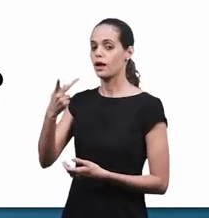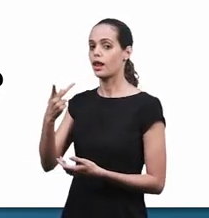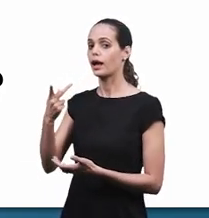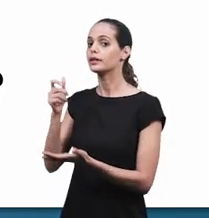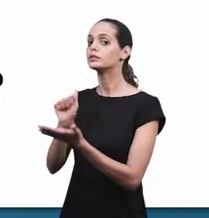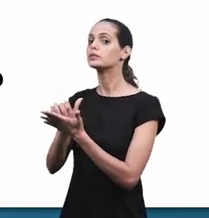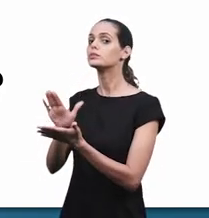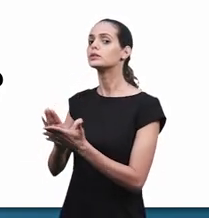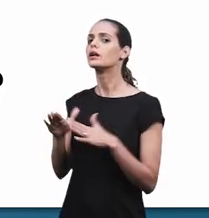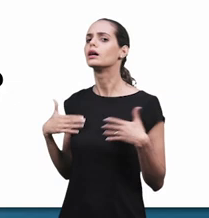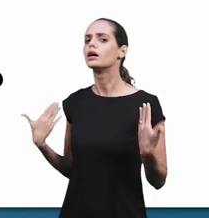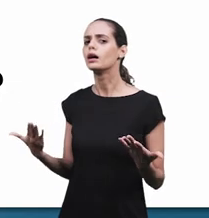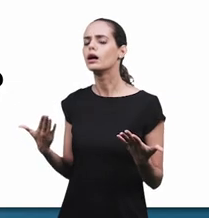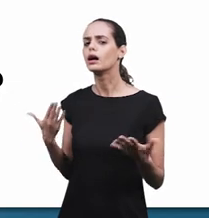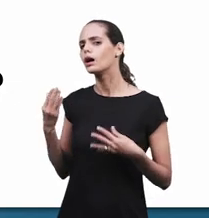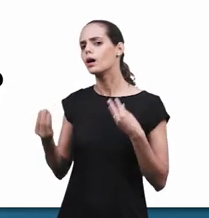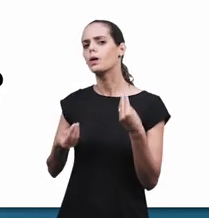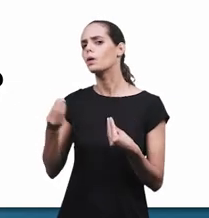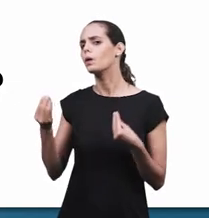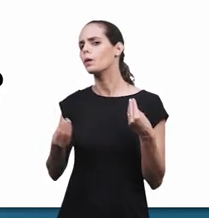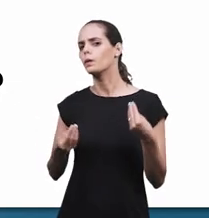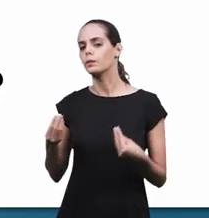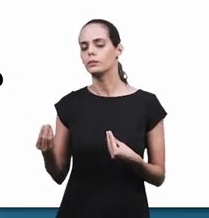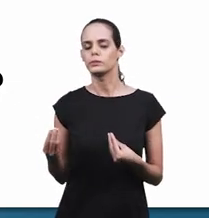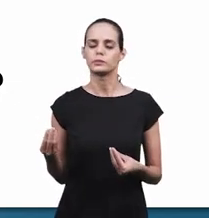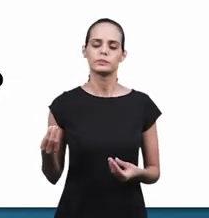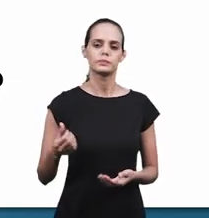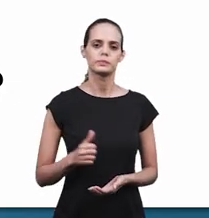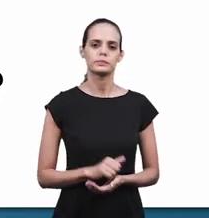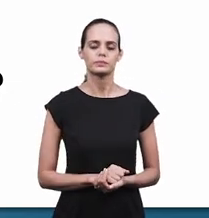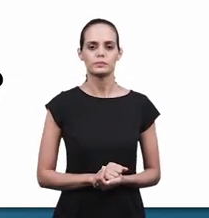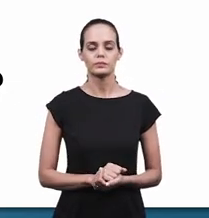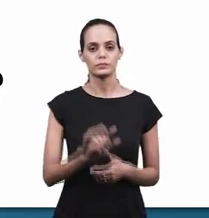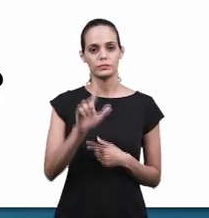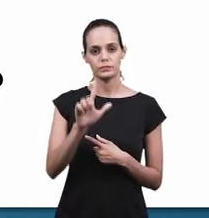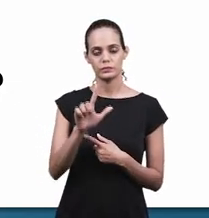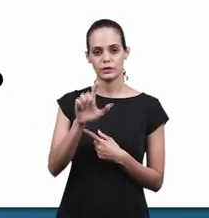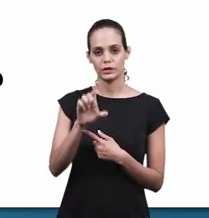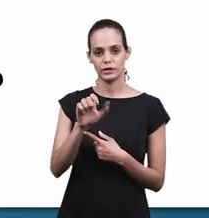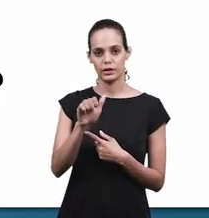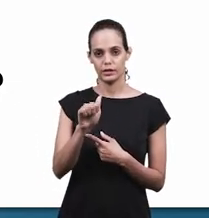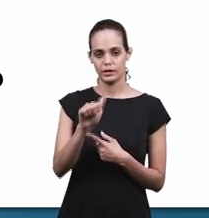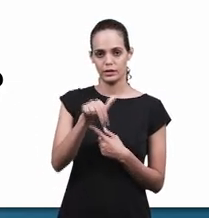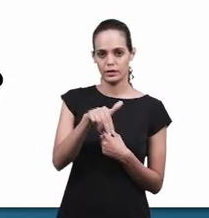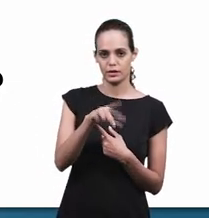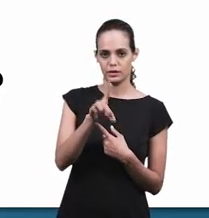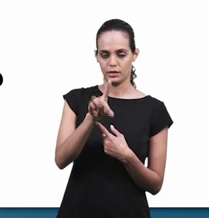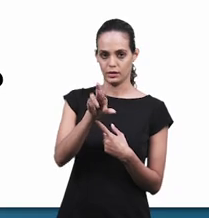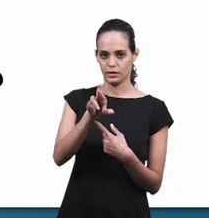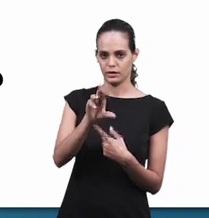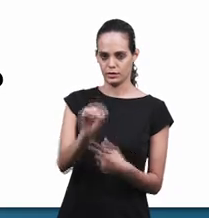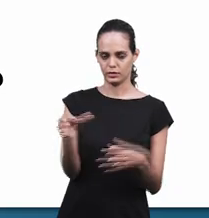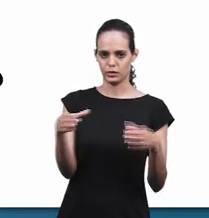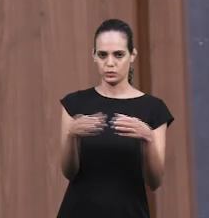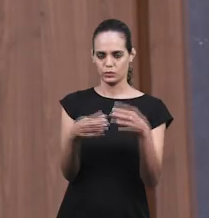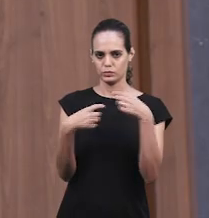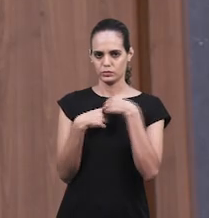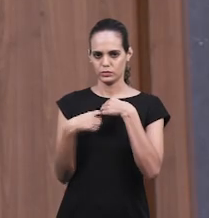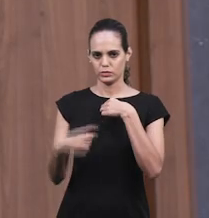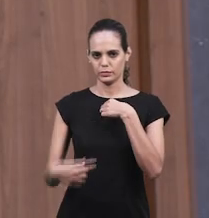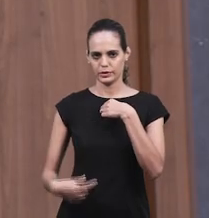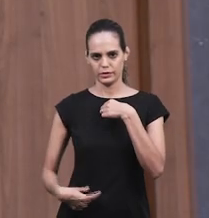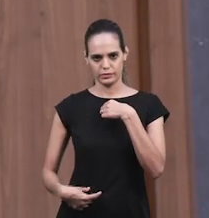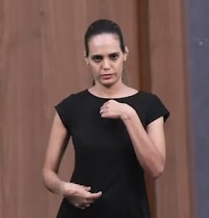de denunciar? Vamos então agora dirigir essa pergunta ao nosso irmão Leandro. O Leandro, ele é do grupo